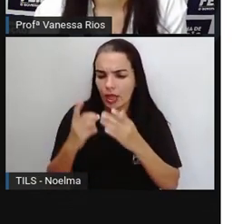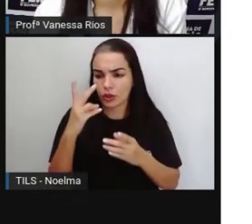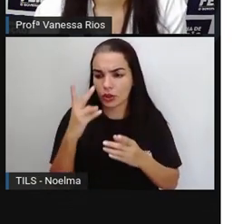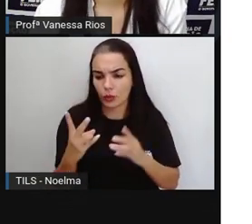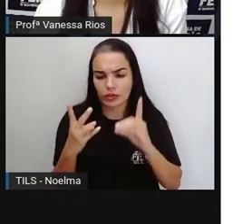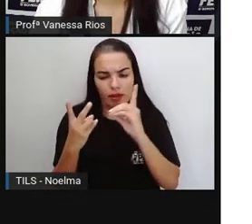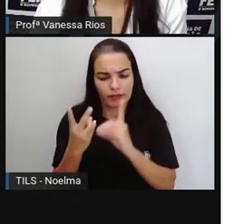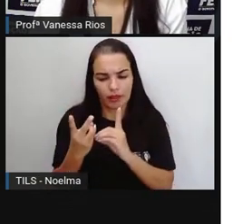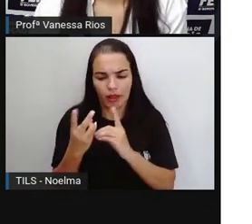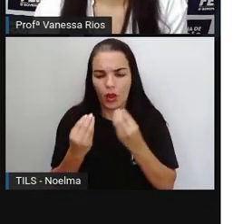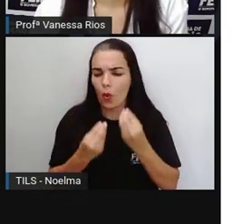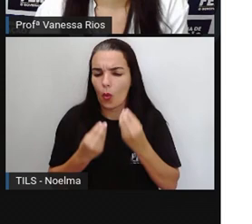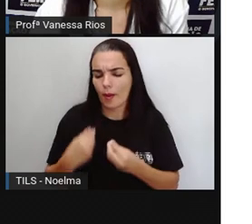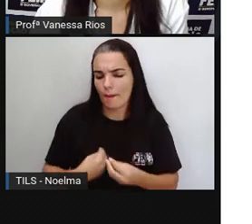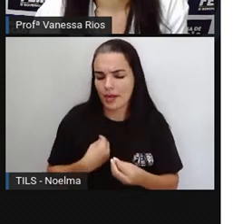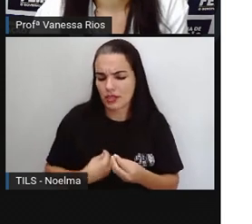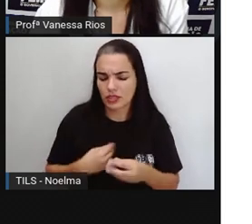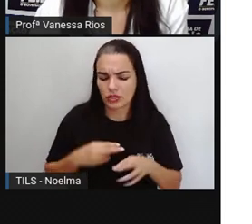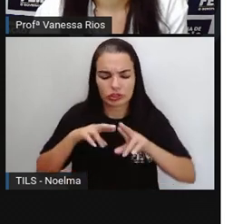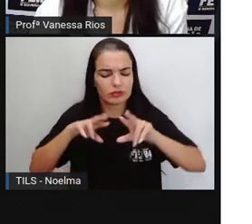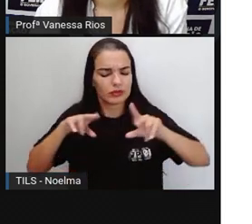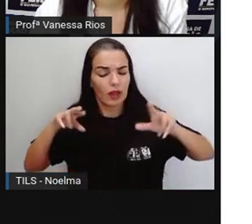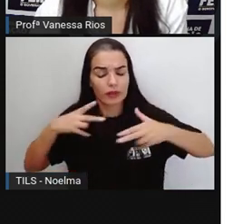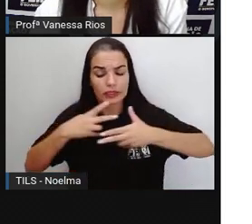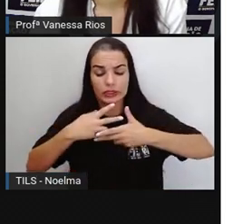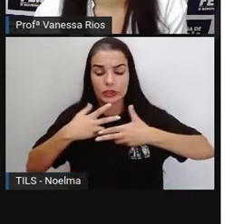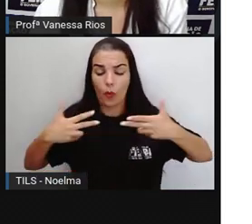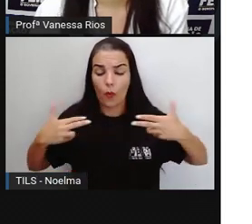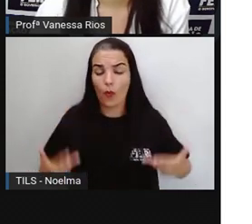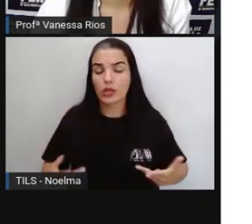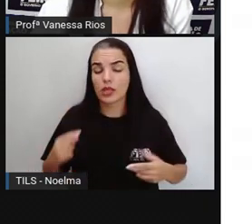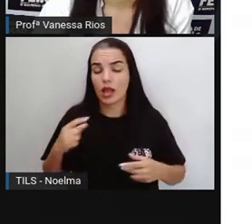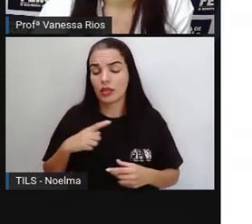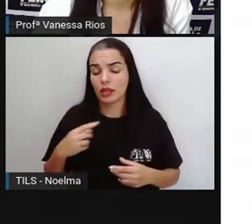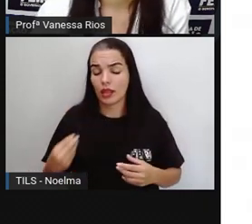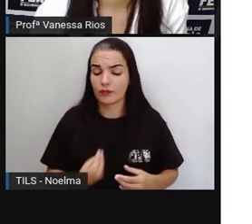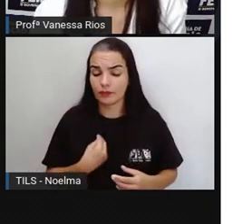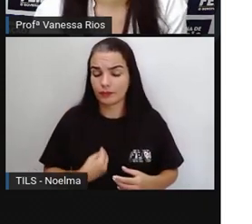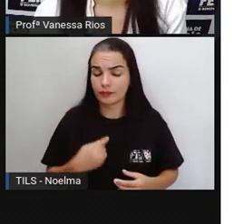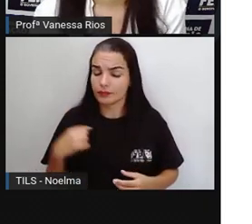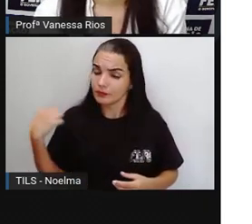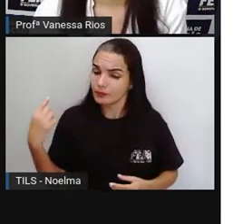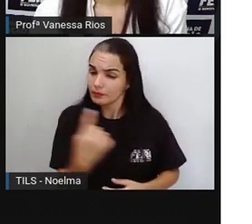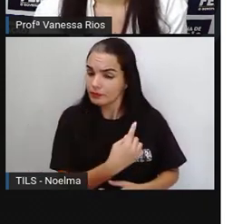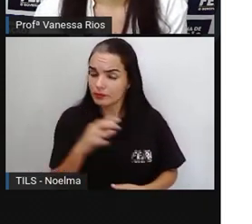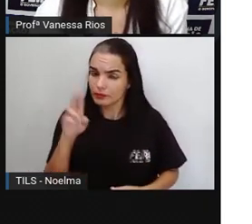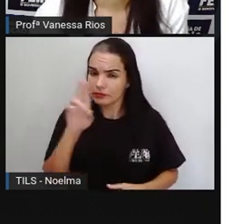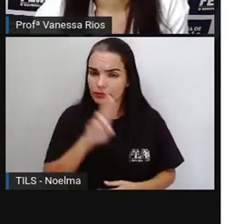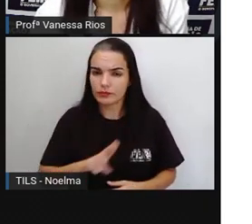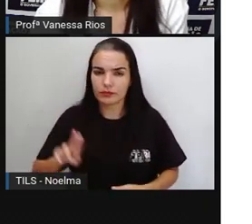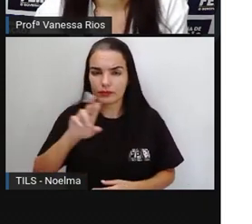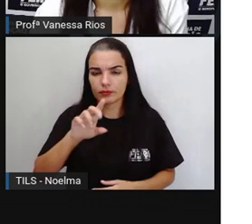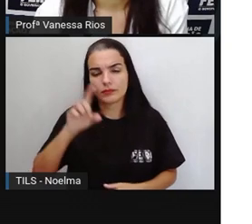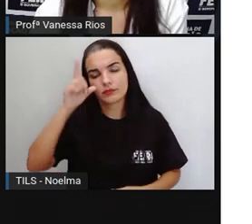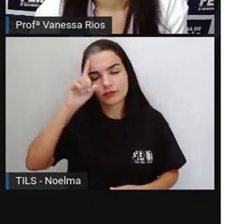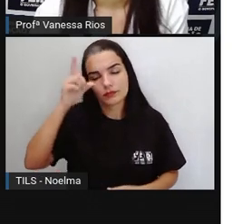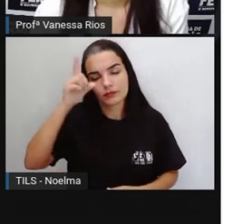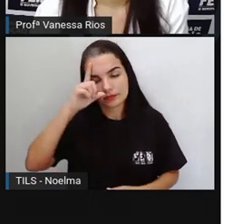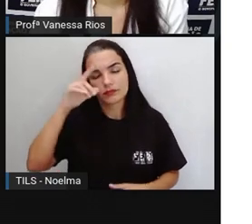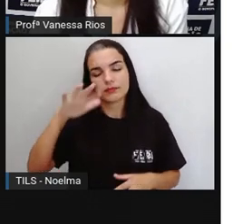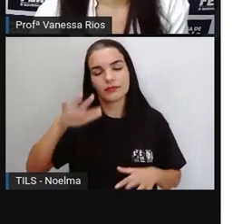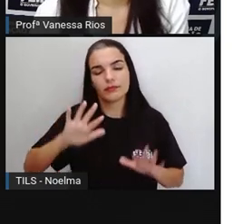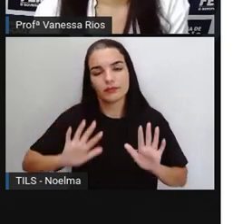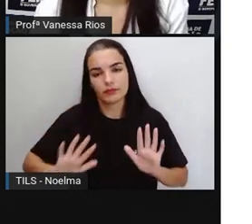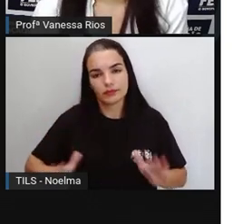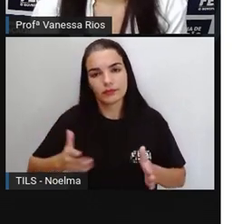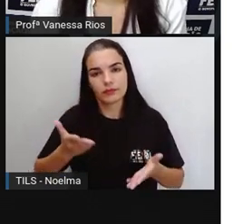presentes aí nos diversos materiais e objetos que compõem aí aquilo que a gente utiliza no nosso dia a dia, você